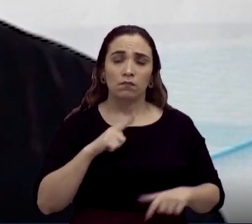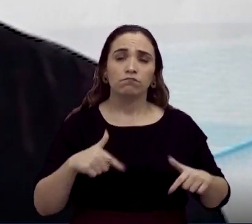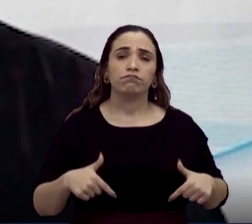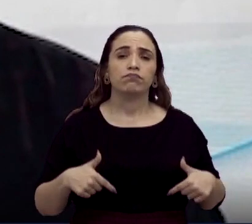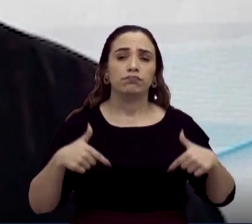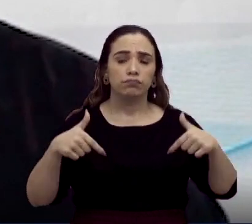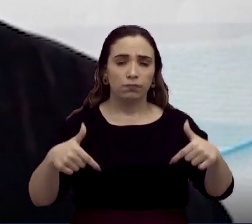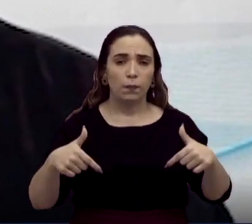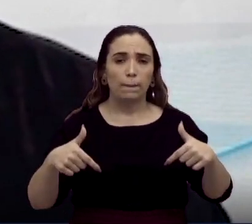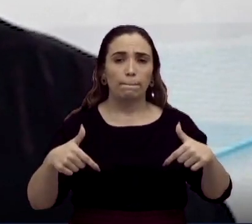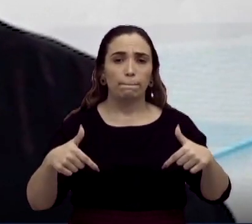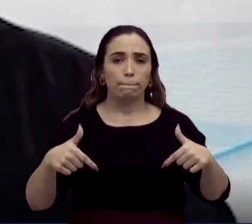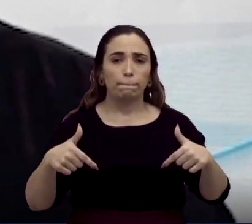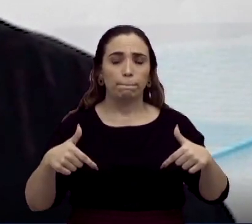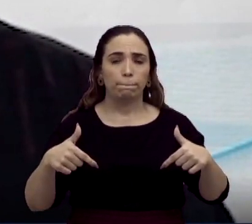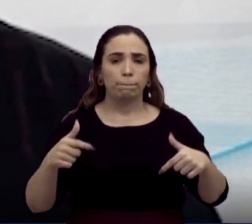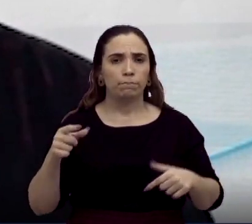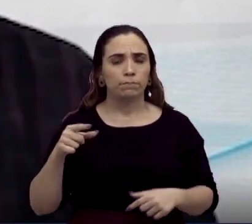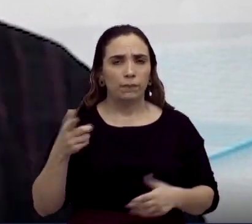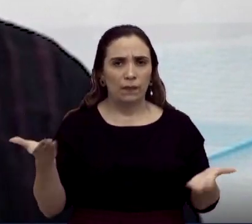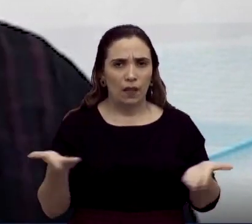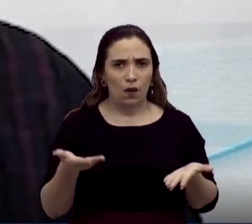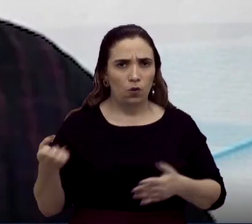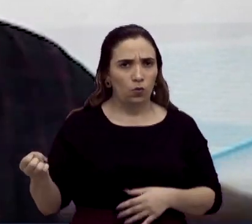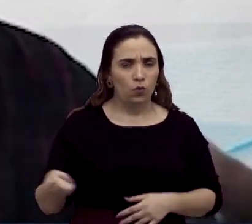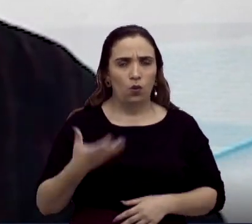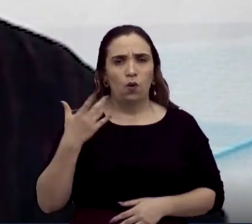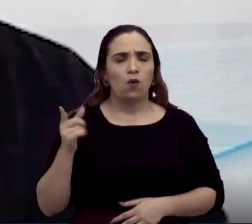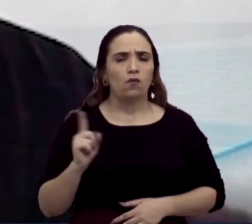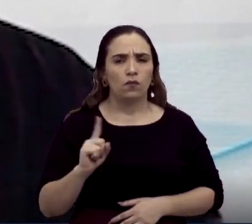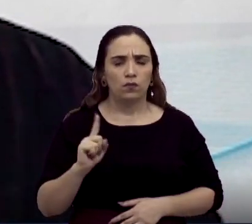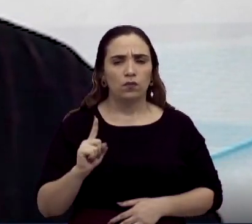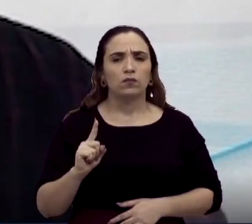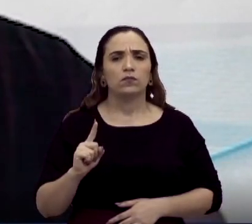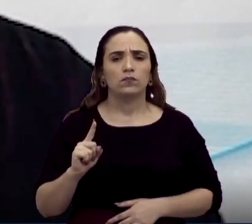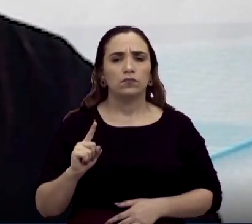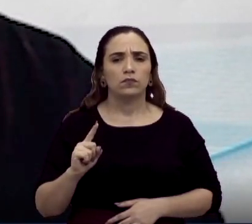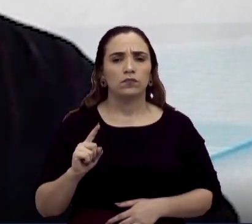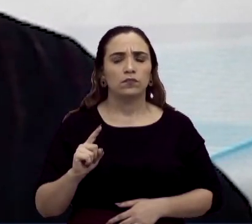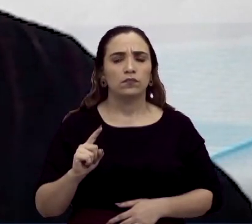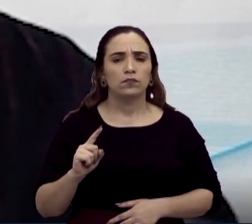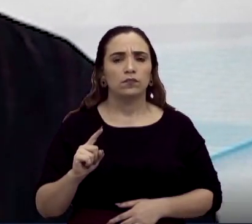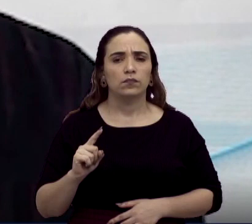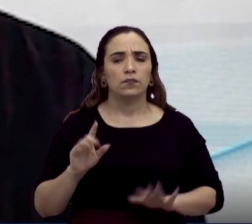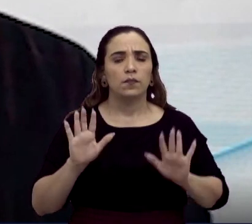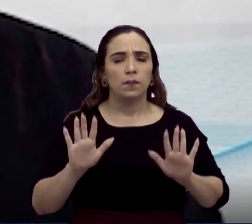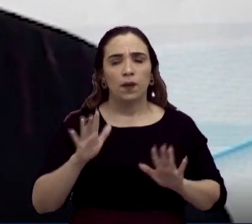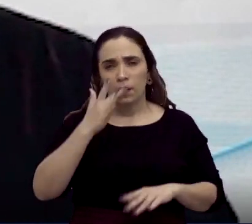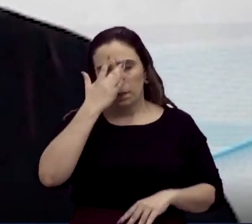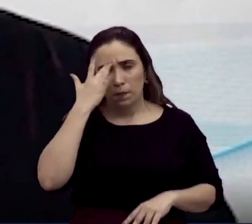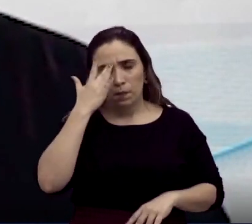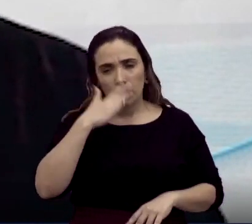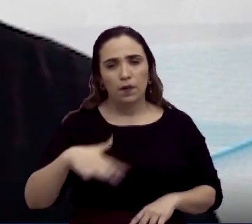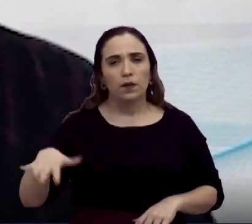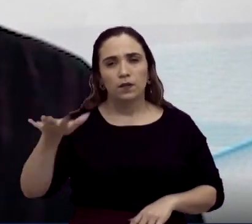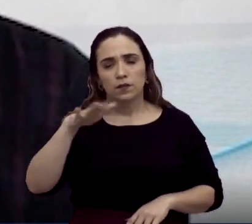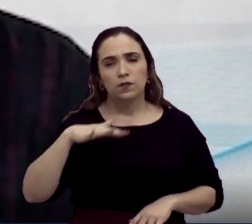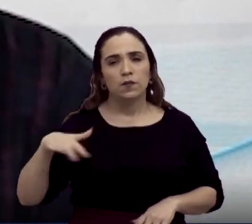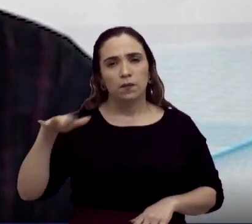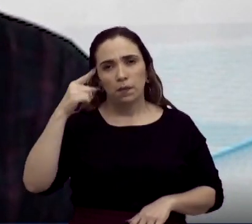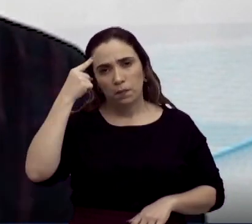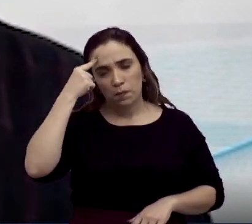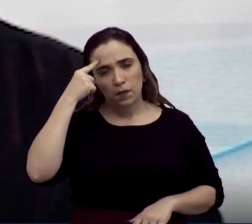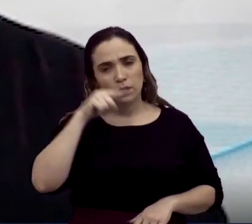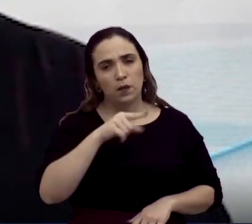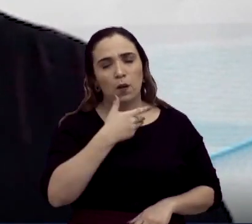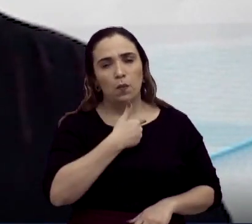isso não é uma coisa necessariamente nova. No entanto, essa cultura de que o setor público, o serviço público, não é tão interessante para a